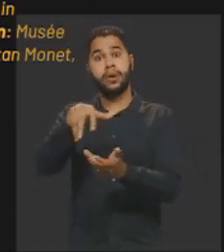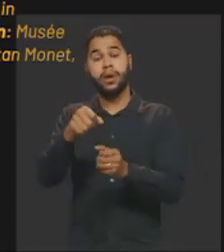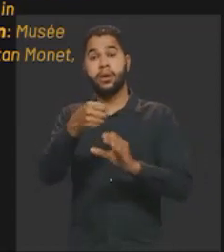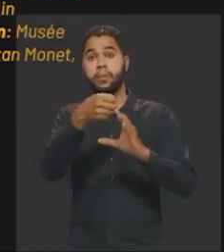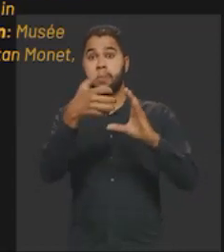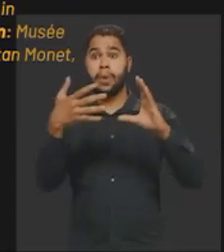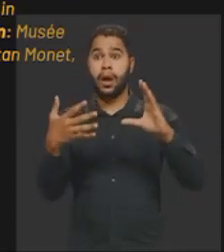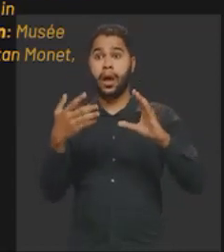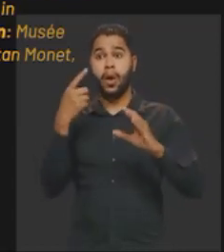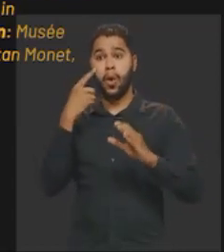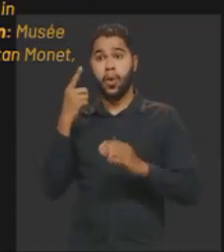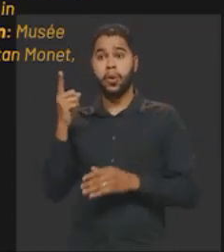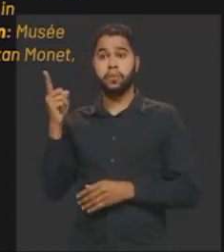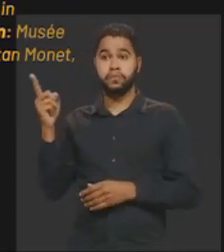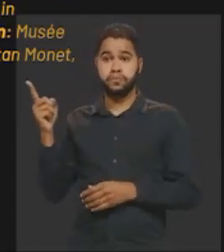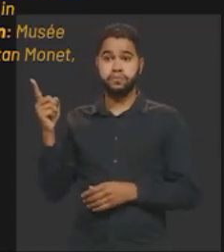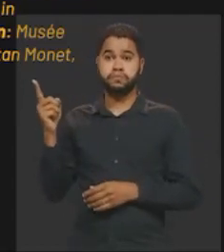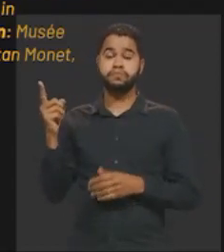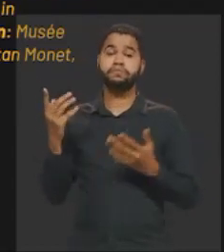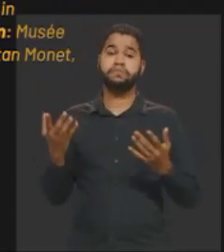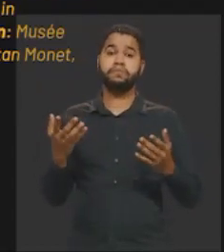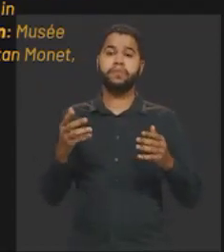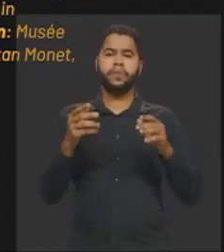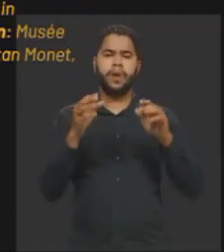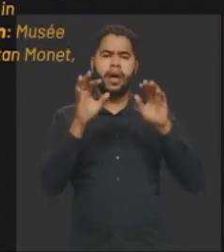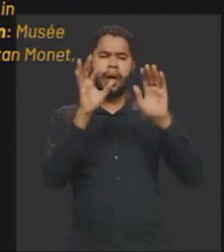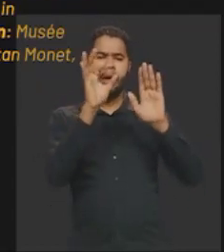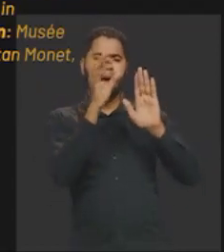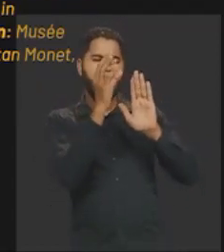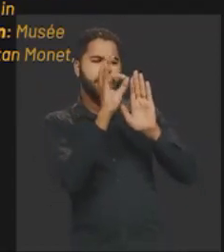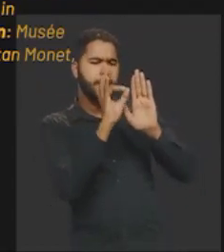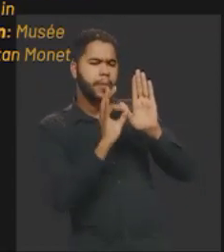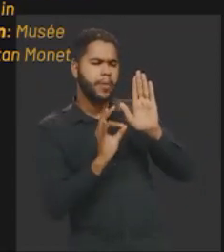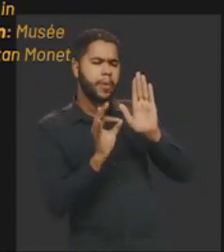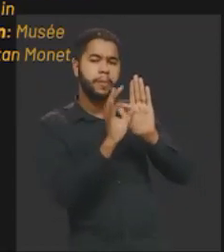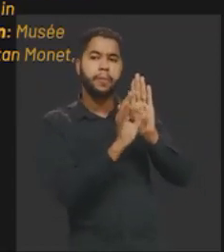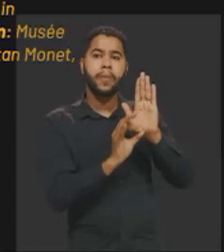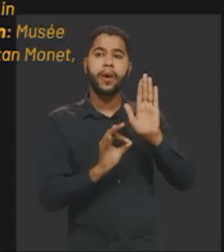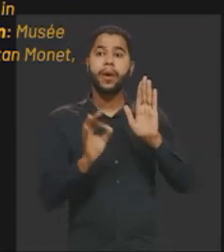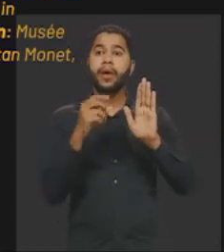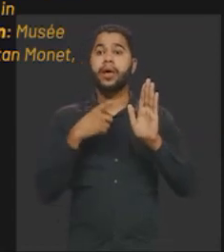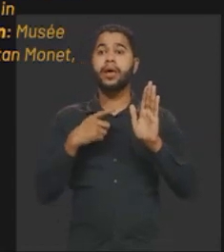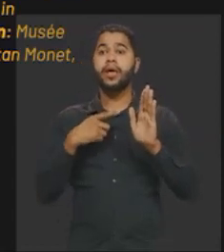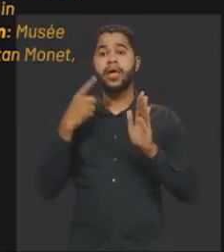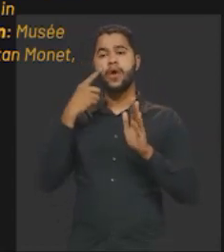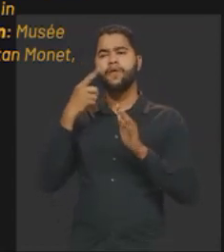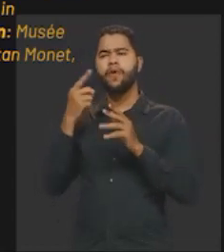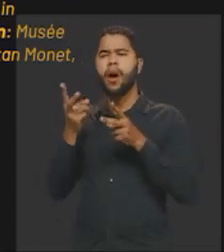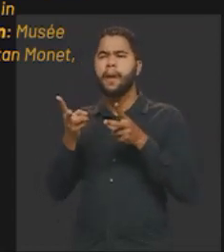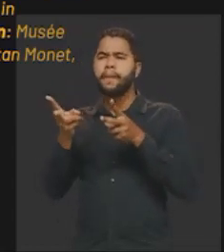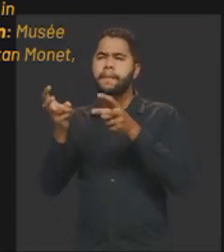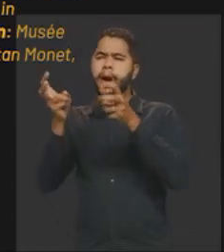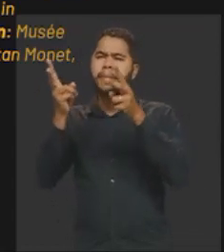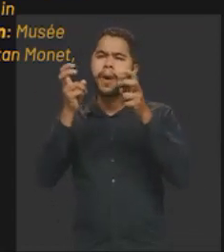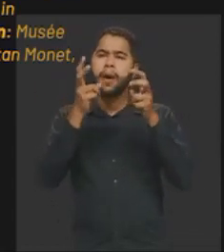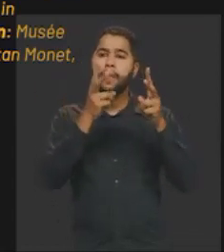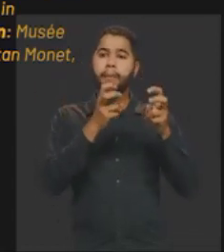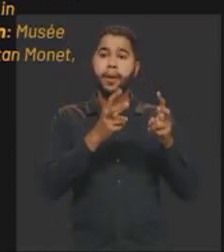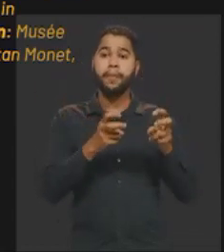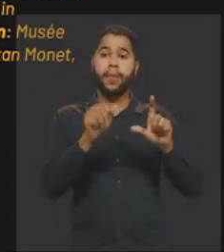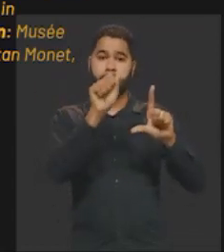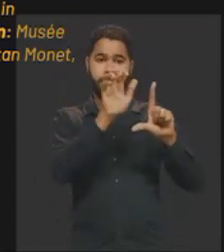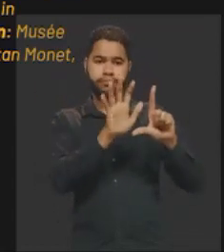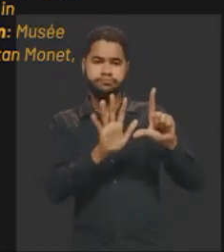pintura impressionista. Então, eu peguei a tela Meaning Interpretation of Impressionist Landscape Painting. Landscape é